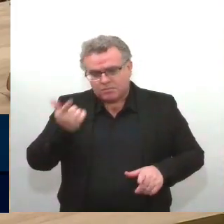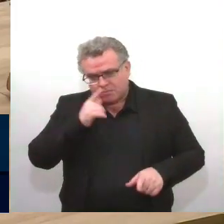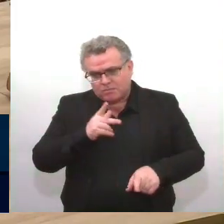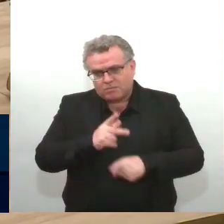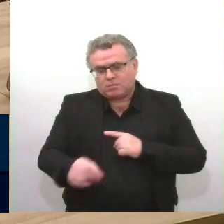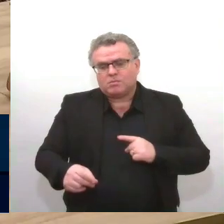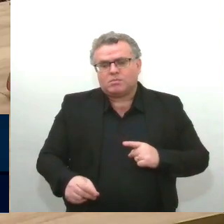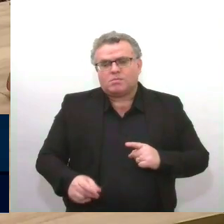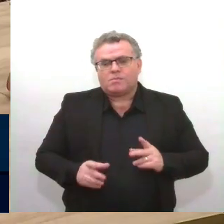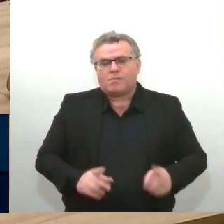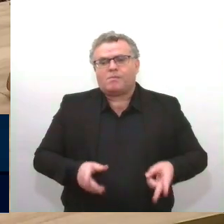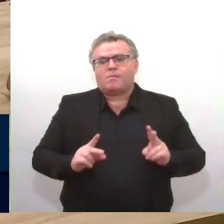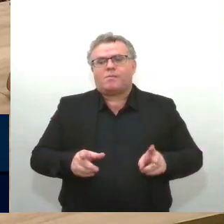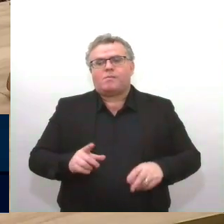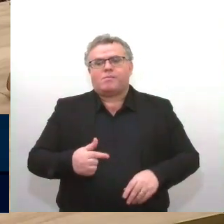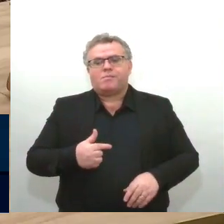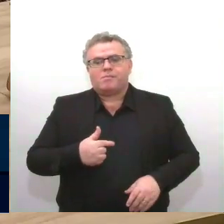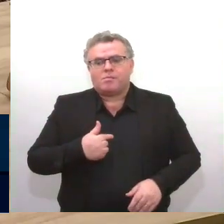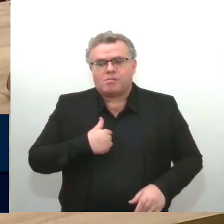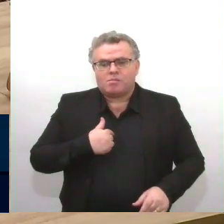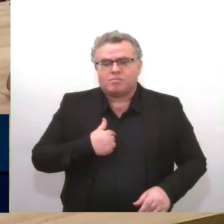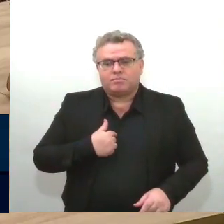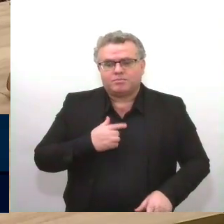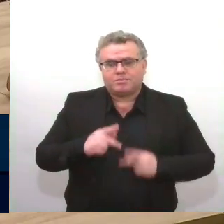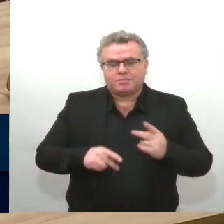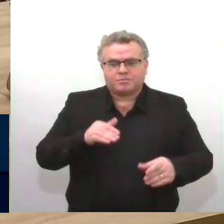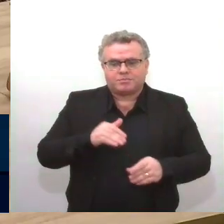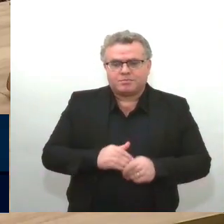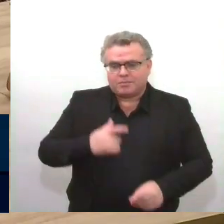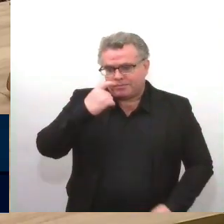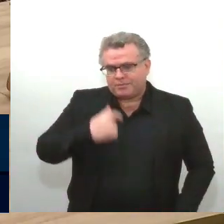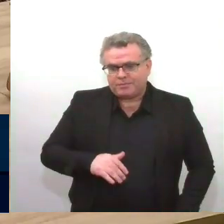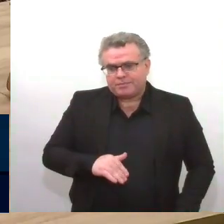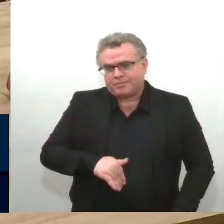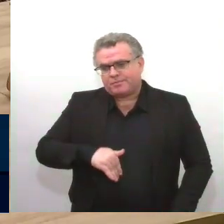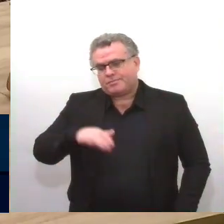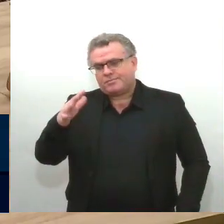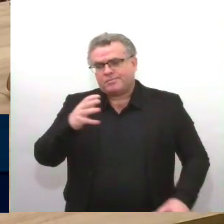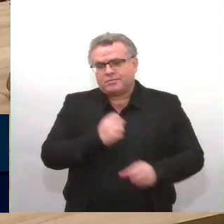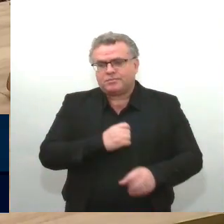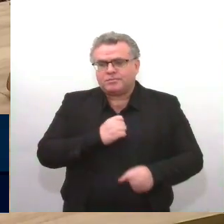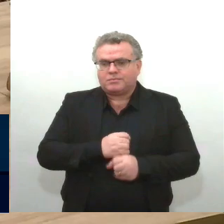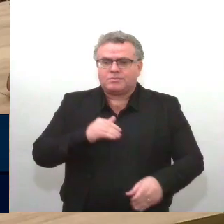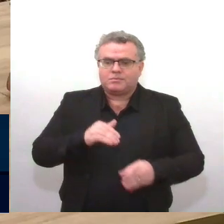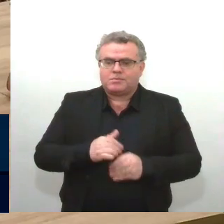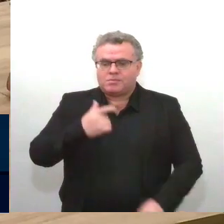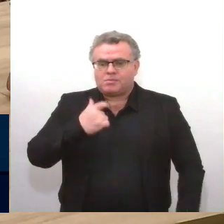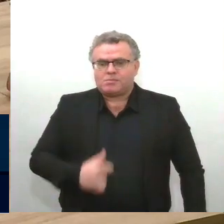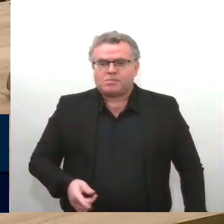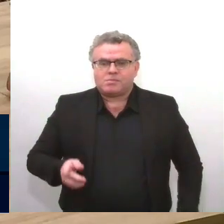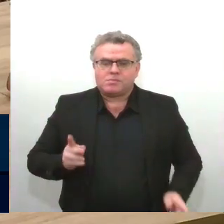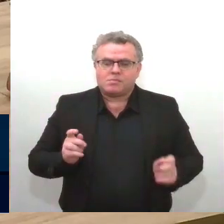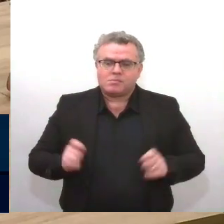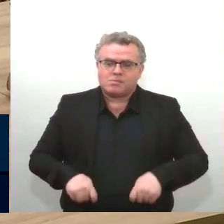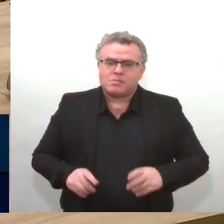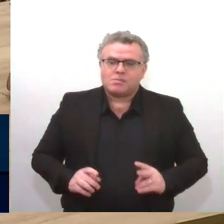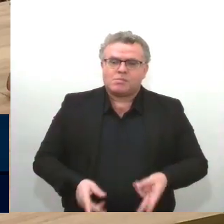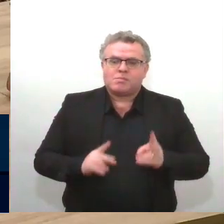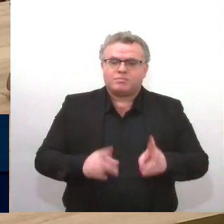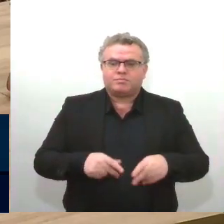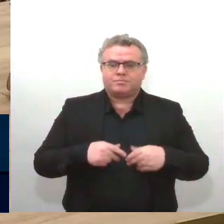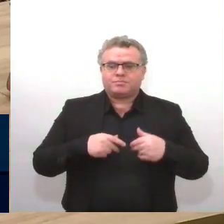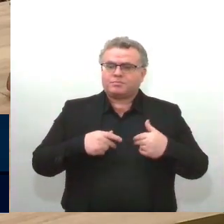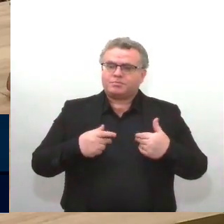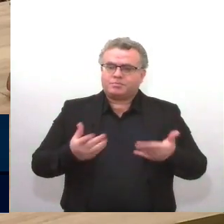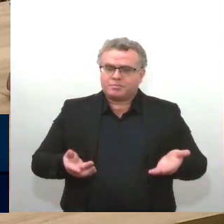Eleita duas vezes a mais bem votada aqui na capital a minha base eleitoral sem n Nunca nem e